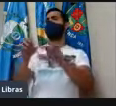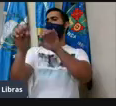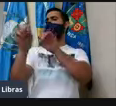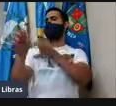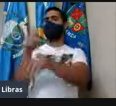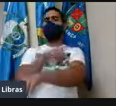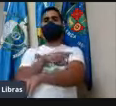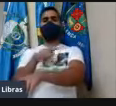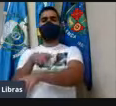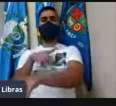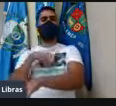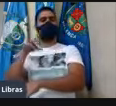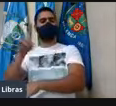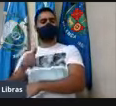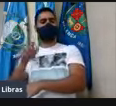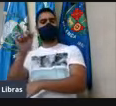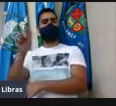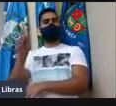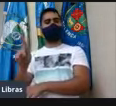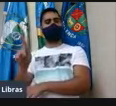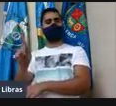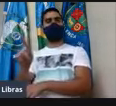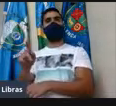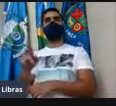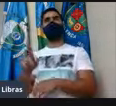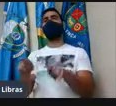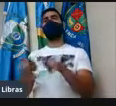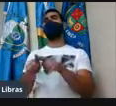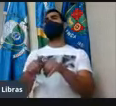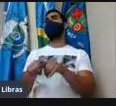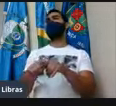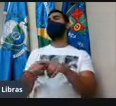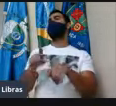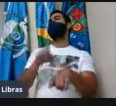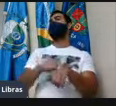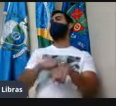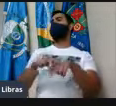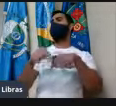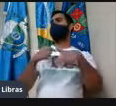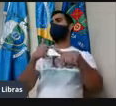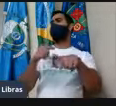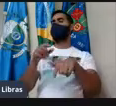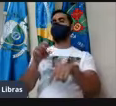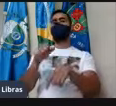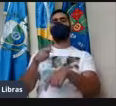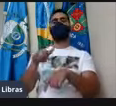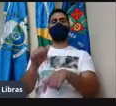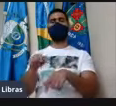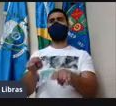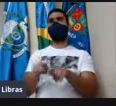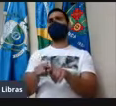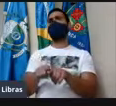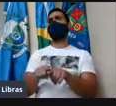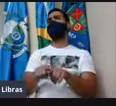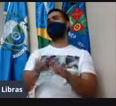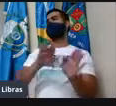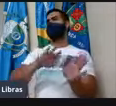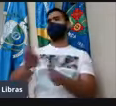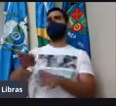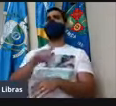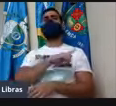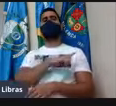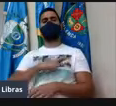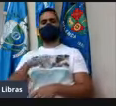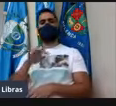o direito de serem aposentadas e contar o tempo delas de sala de aula, e isso covardemente foi tirado depois na gestão já do